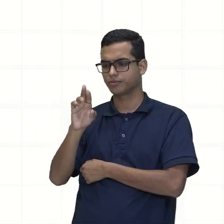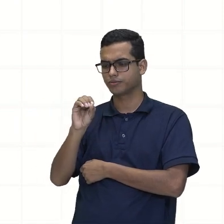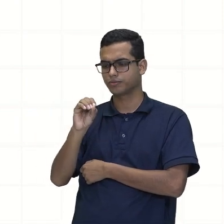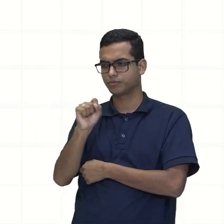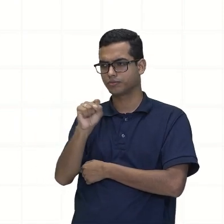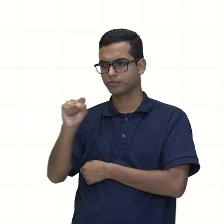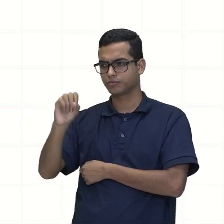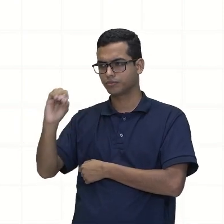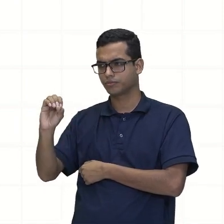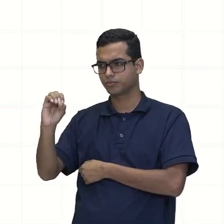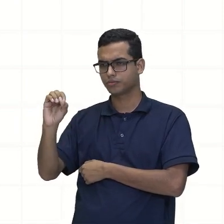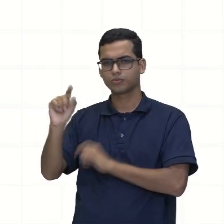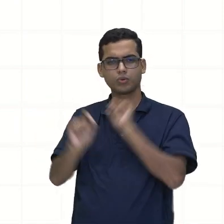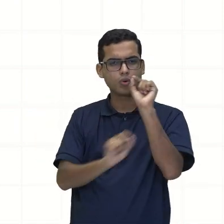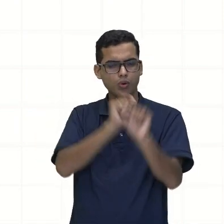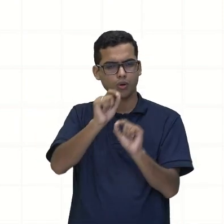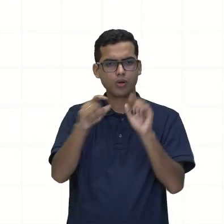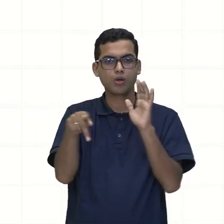de colheitadeiras